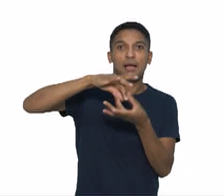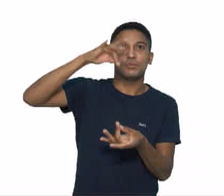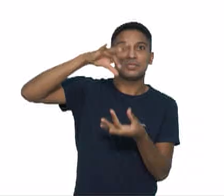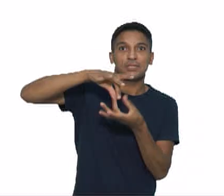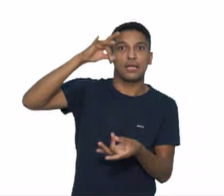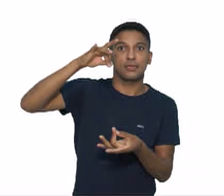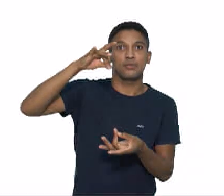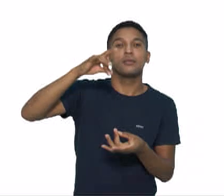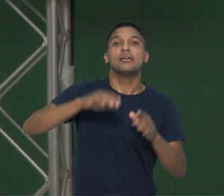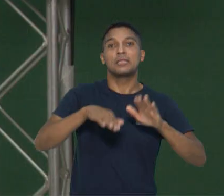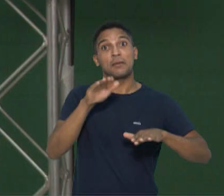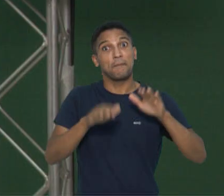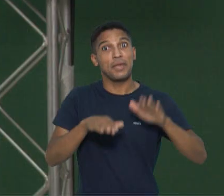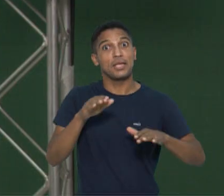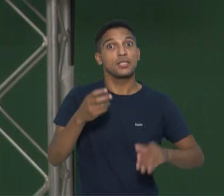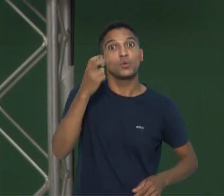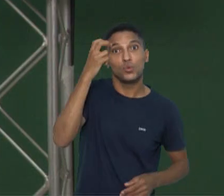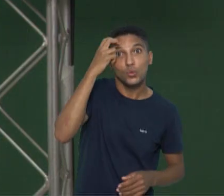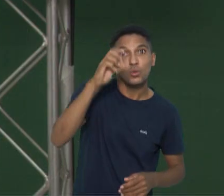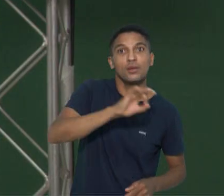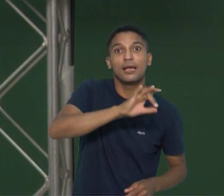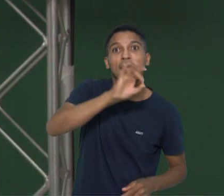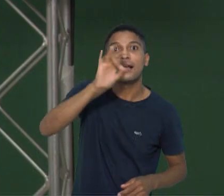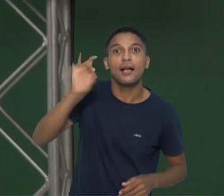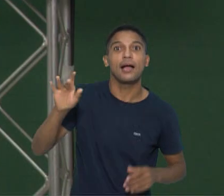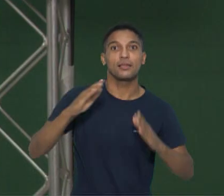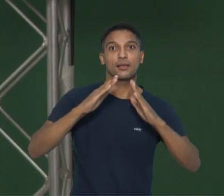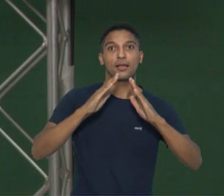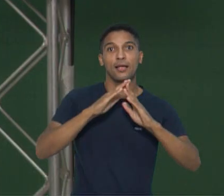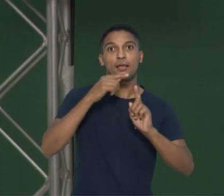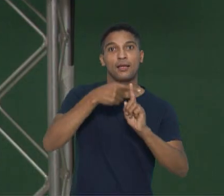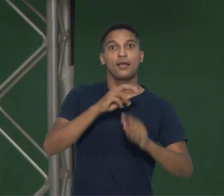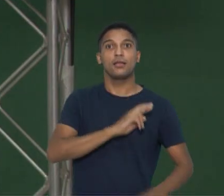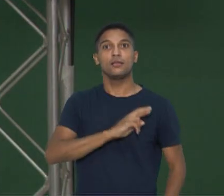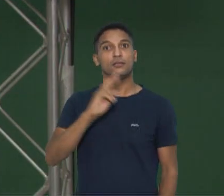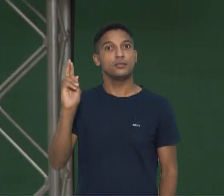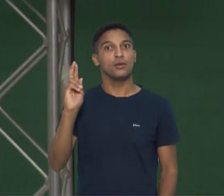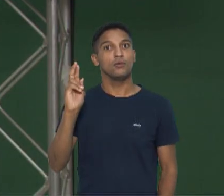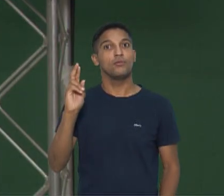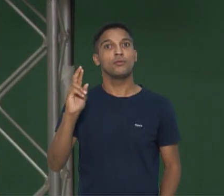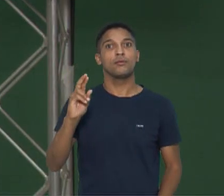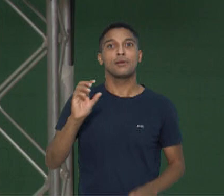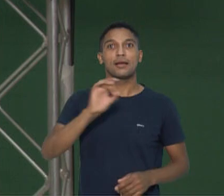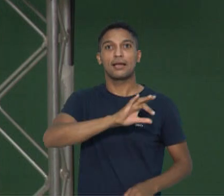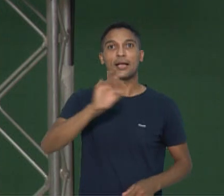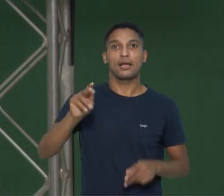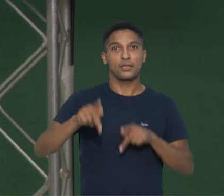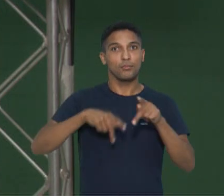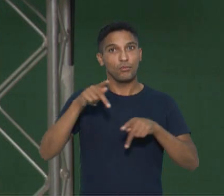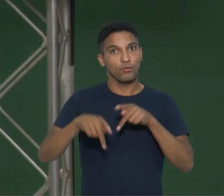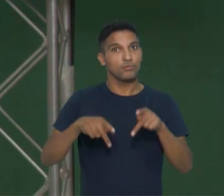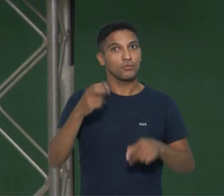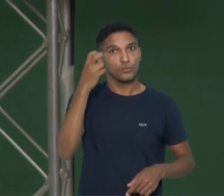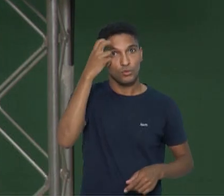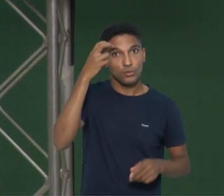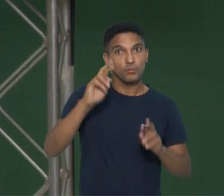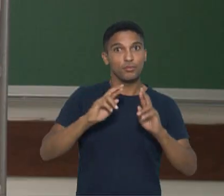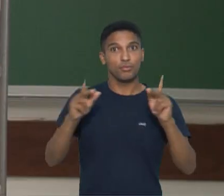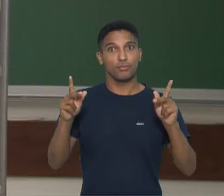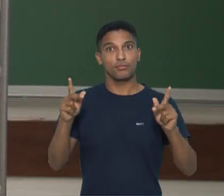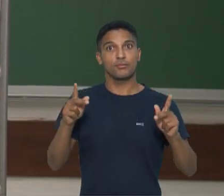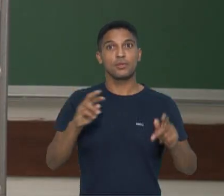povo. Viram? E olha só. Então, pessoal, aqui a gente encerra a aula de hoje. E